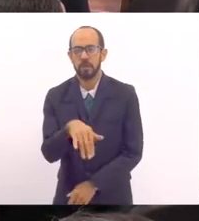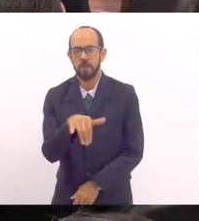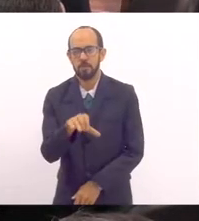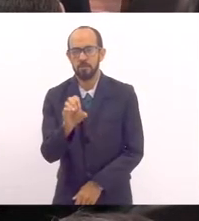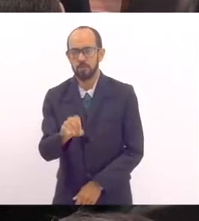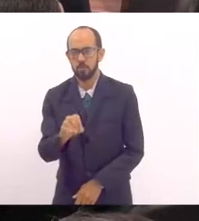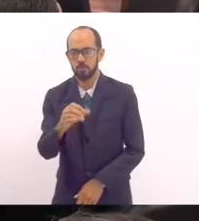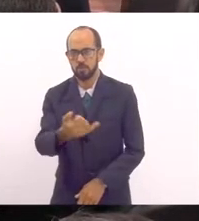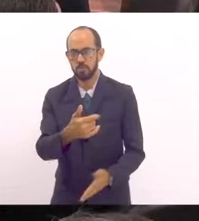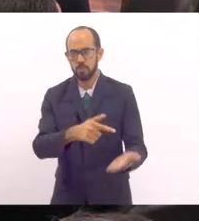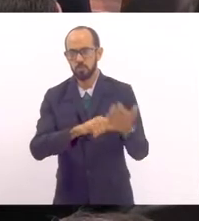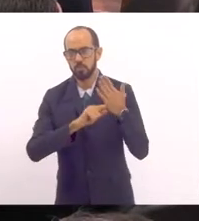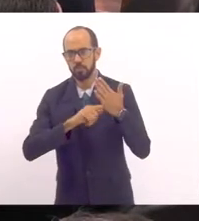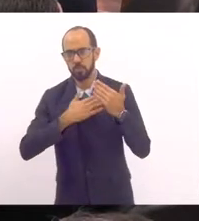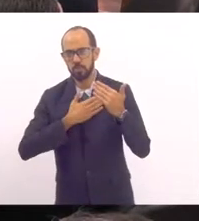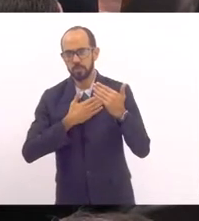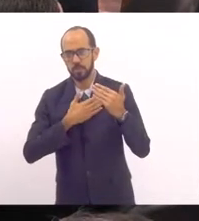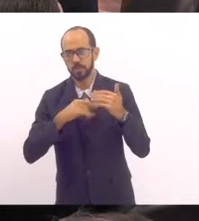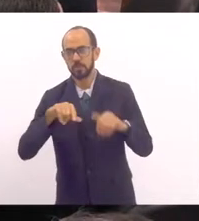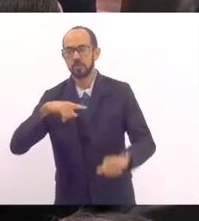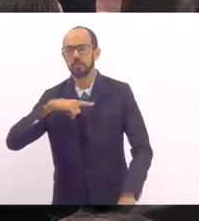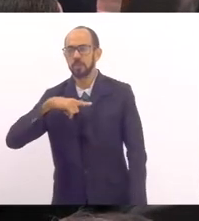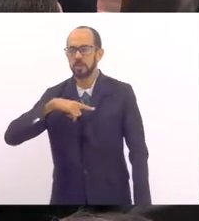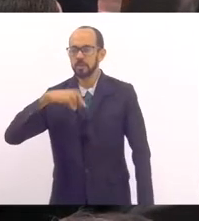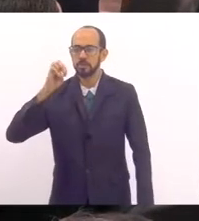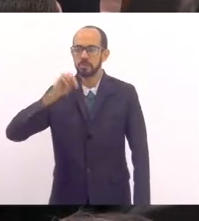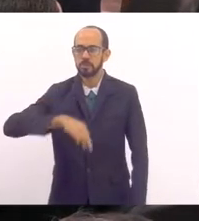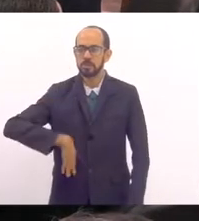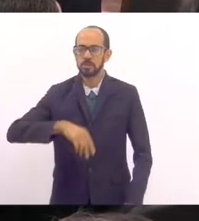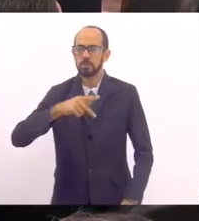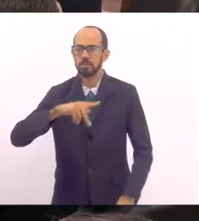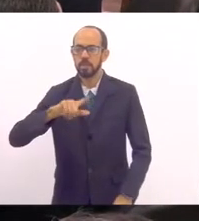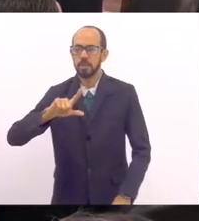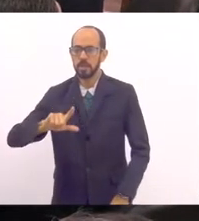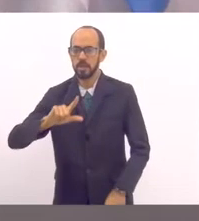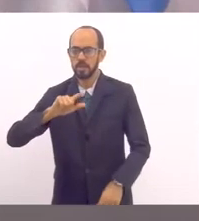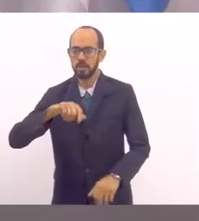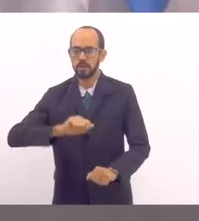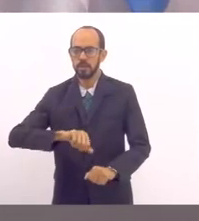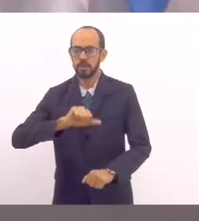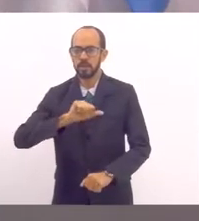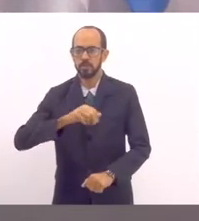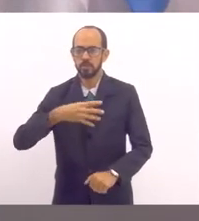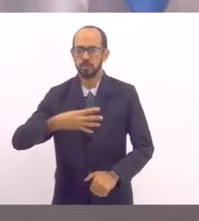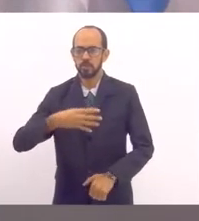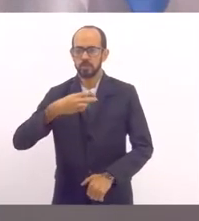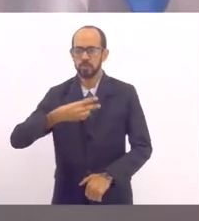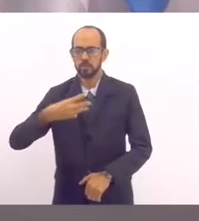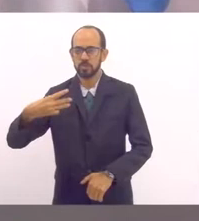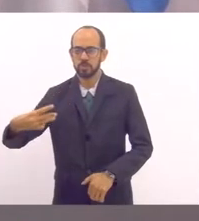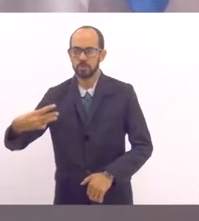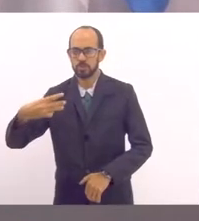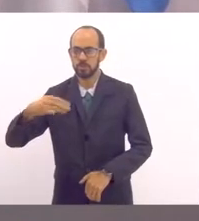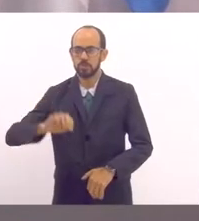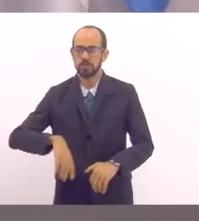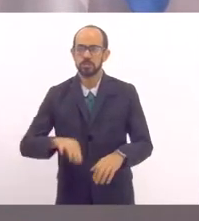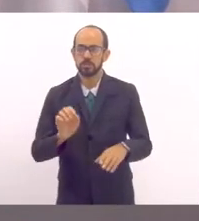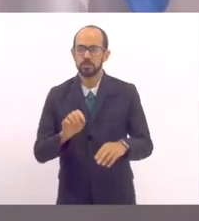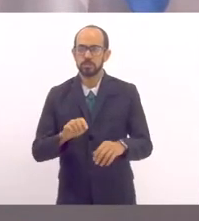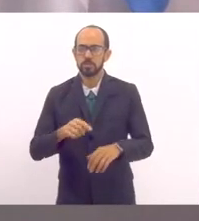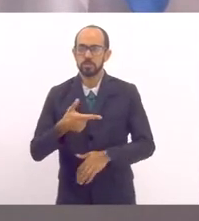aqui que já existe, sim, um projeto de lei, o 1433,